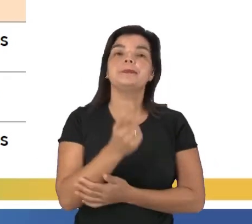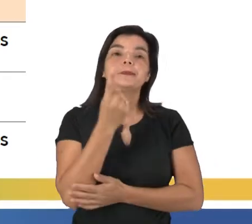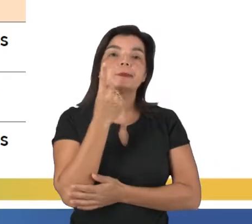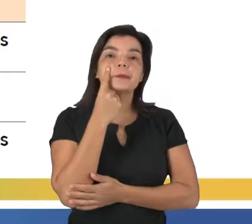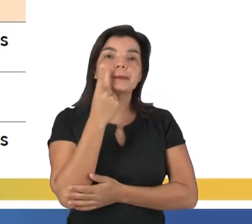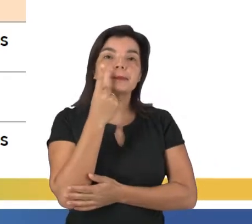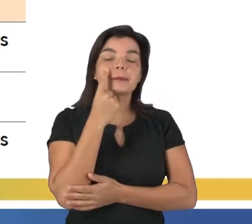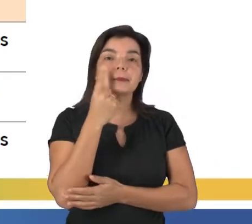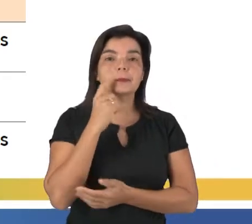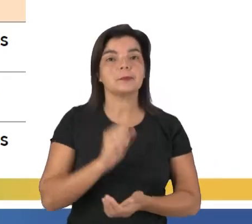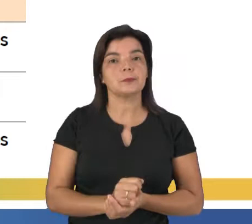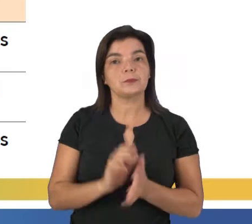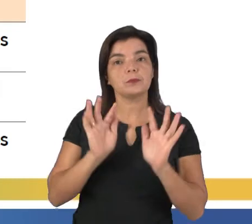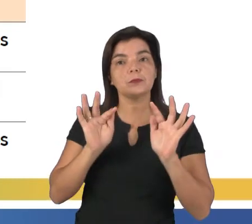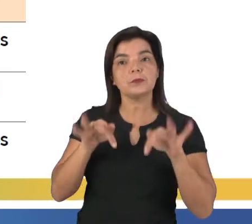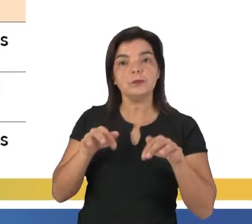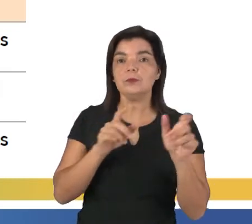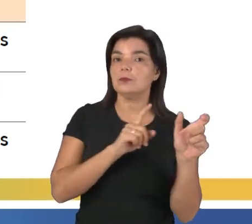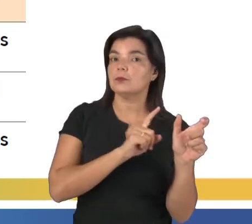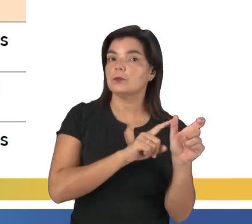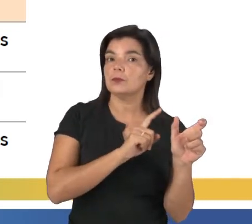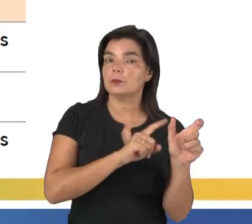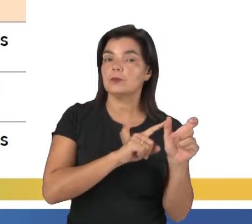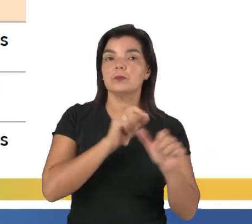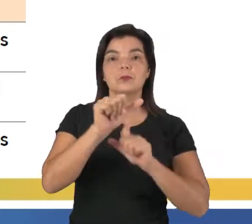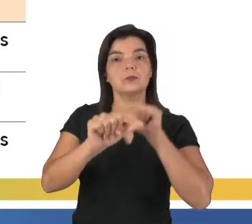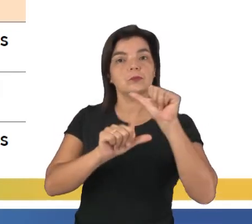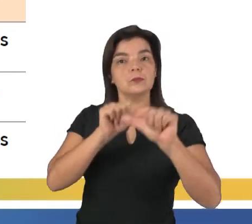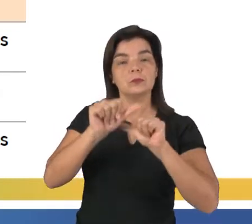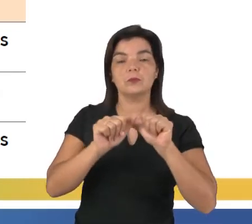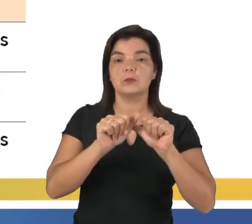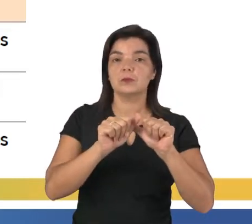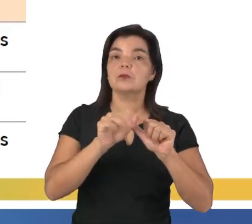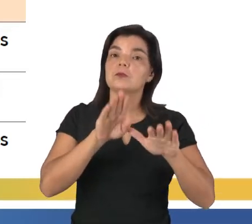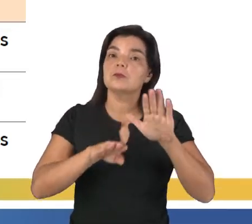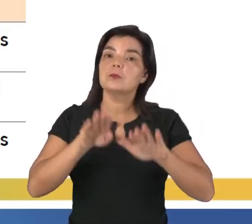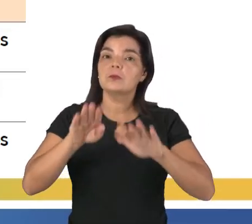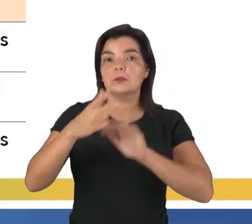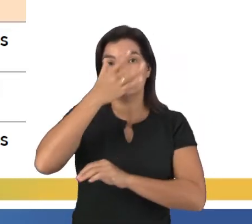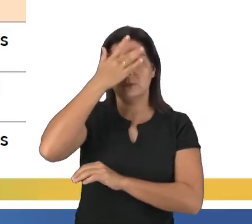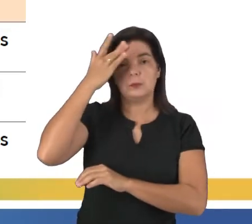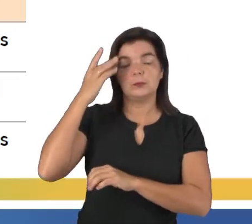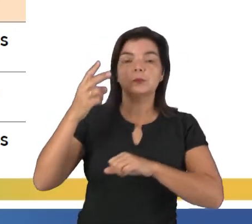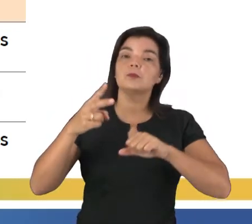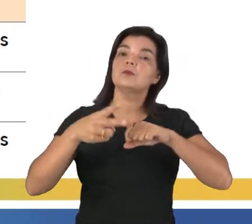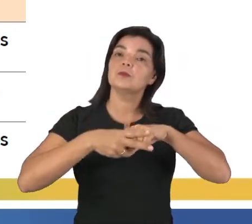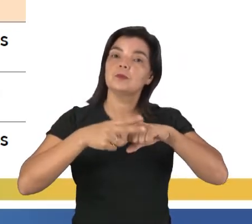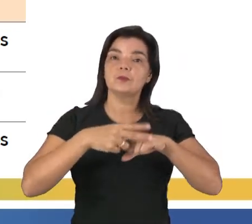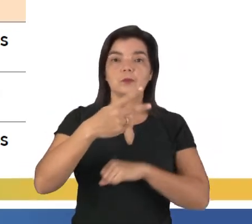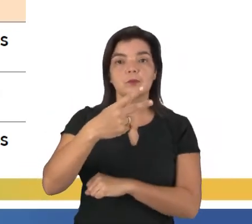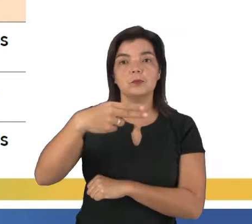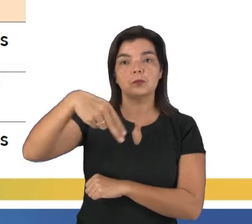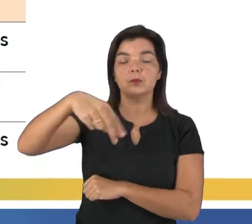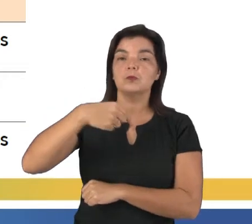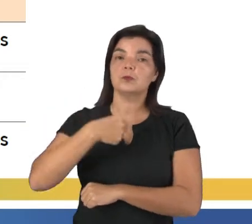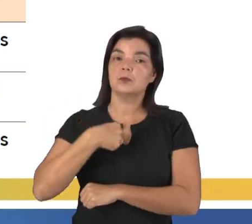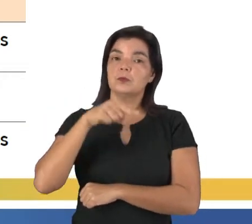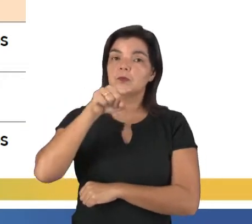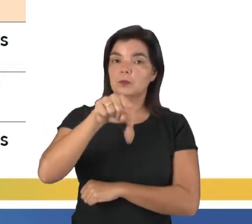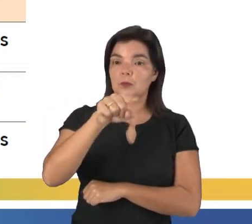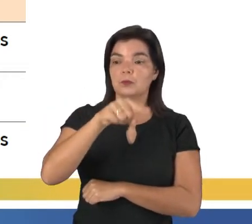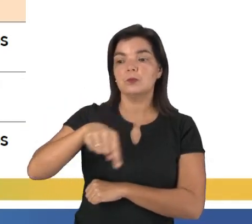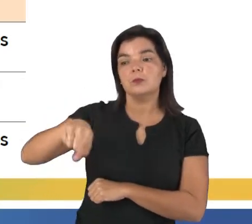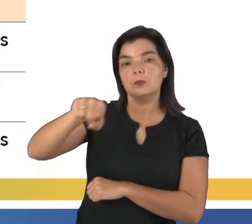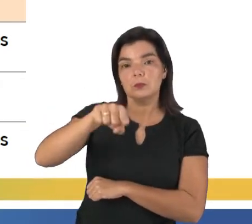que as terminações, elas mudam, de acordo com a pessoa do pronome, eu, tu, eles